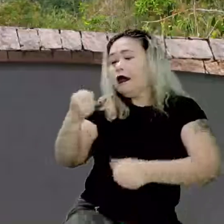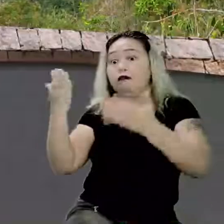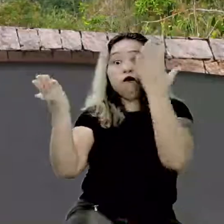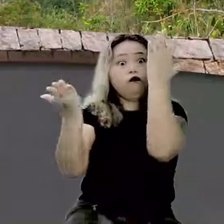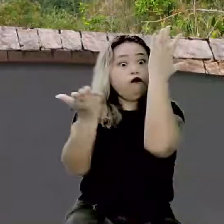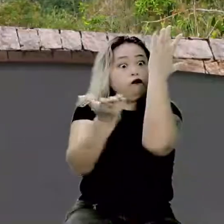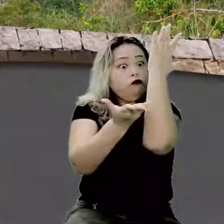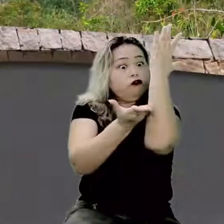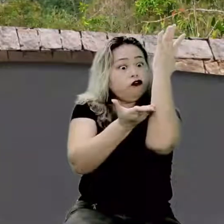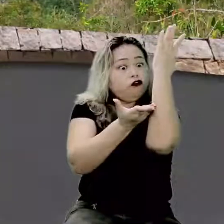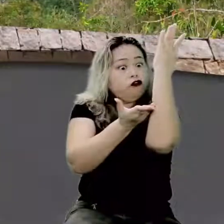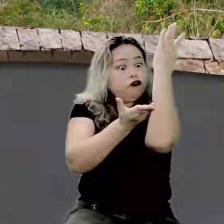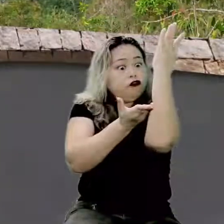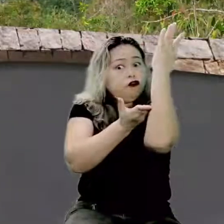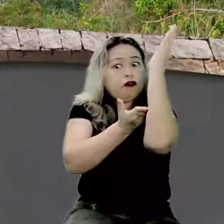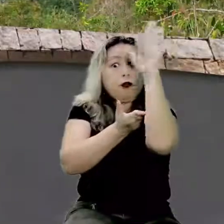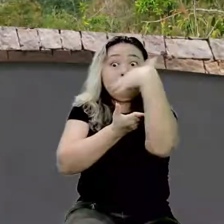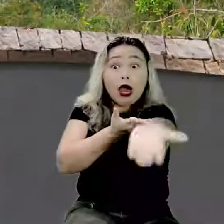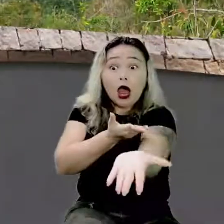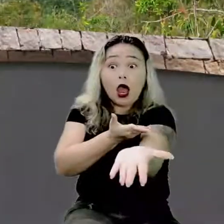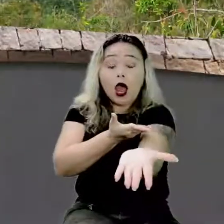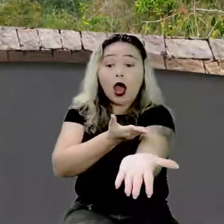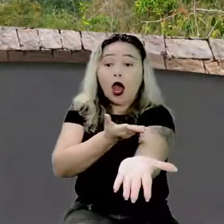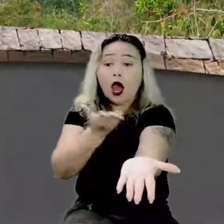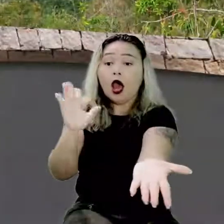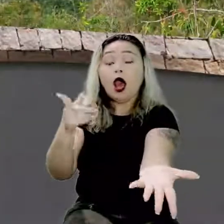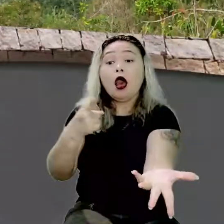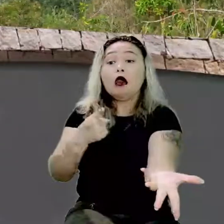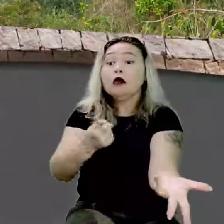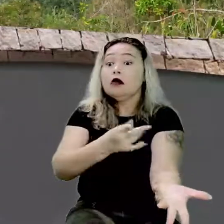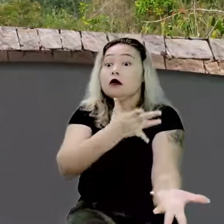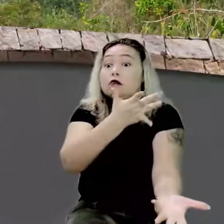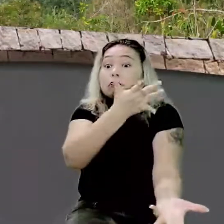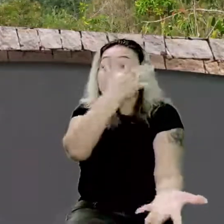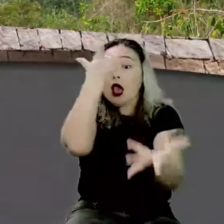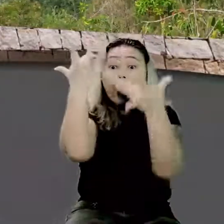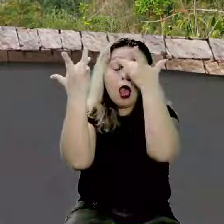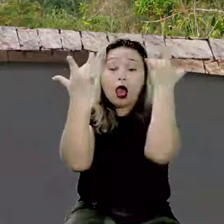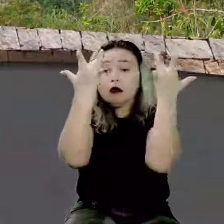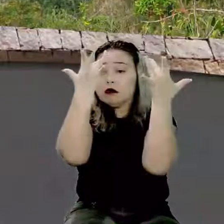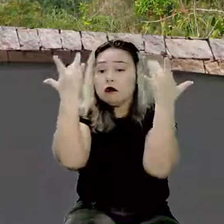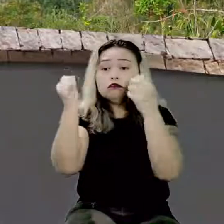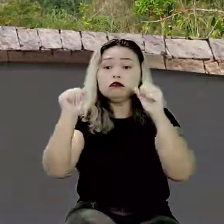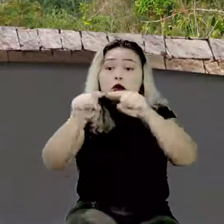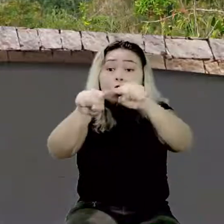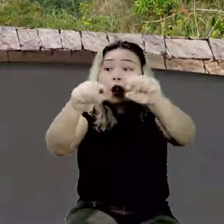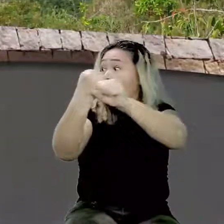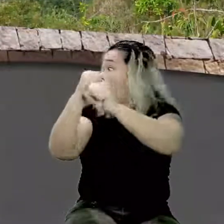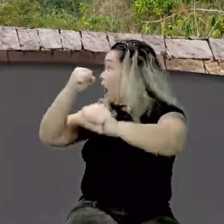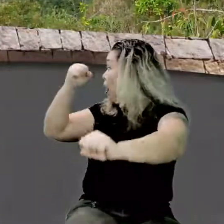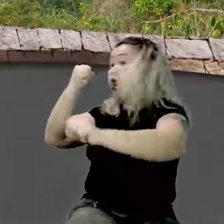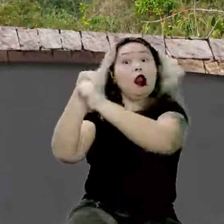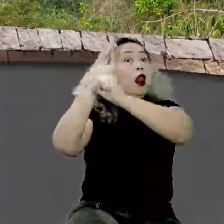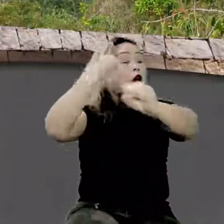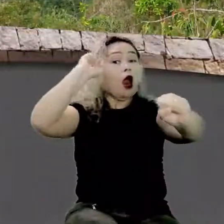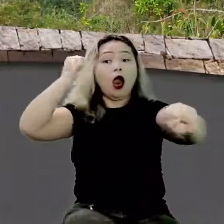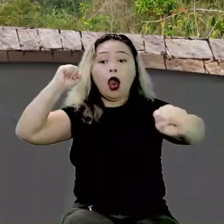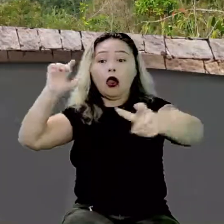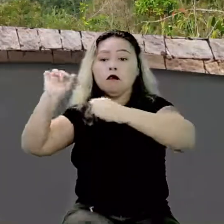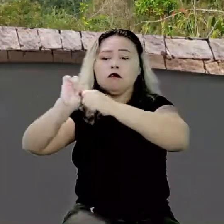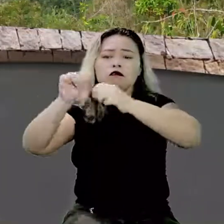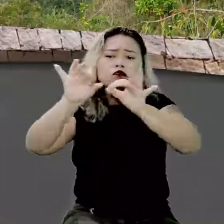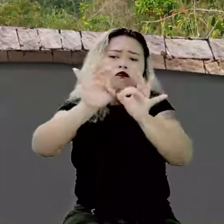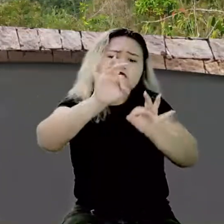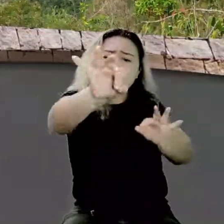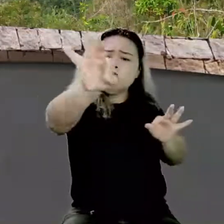motosserra. E isso agora, imagina, milhares de pessoas que faziam isso. E o tamanho do terreno que eles tinham, que era mais ou